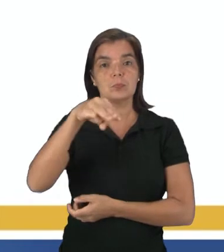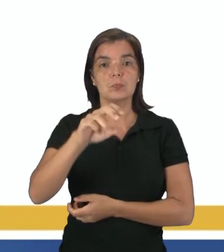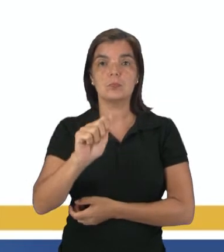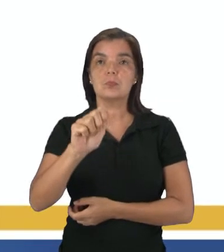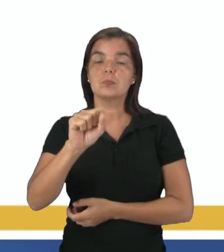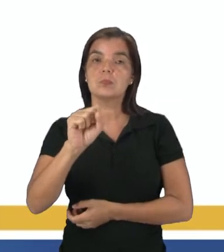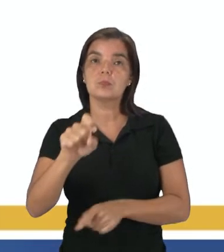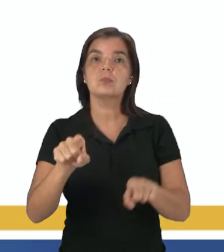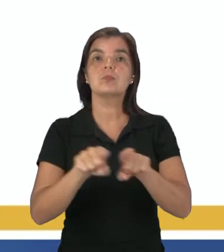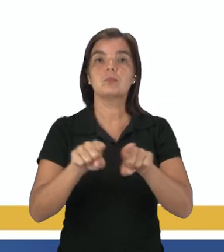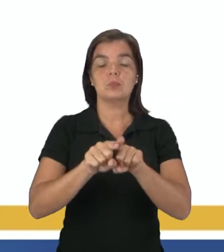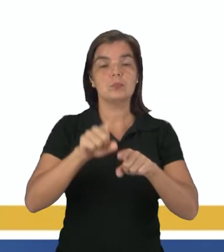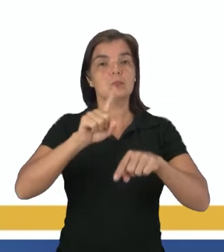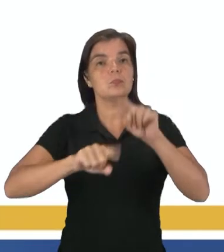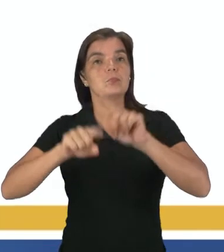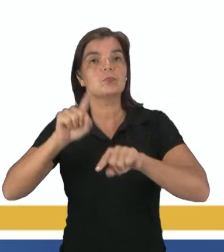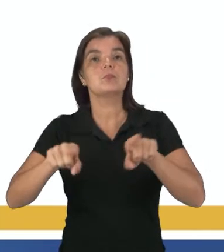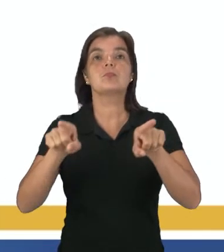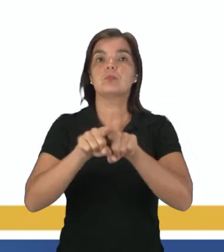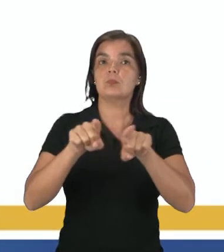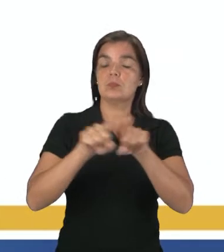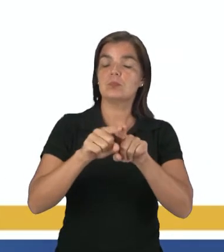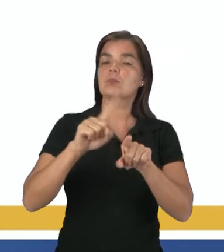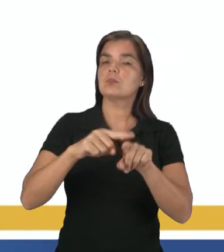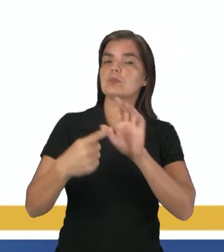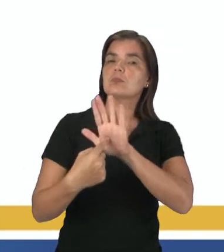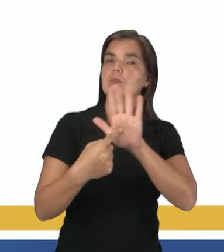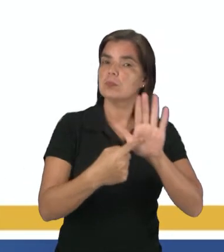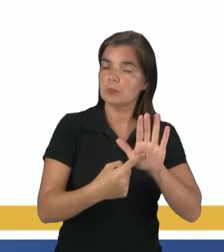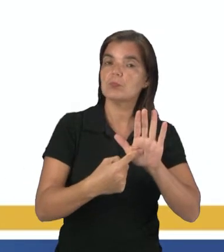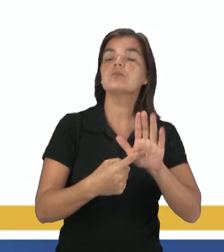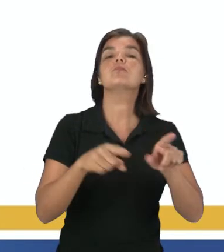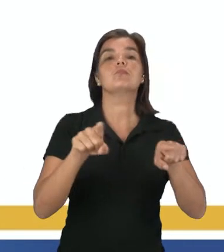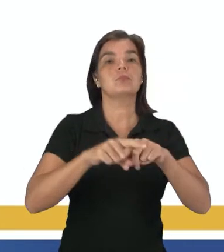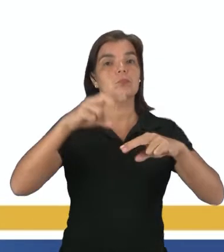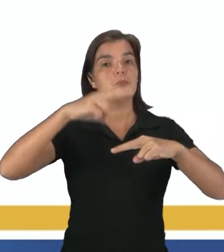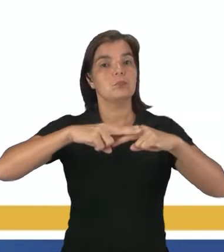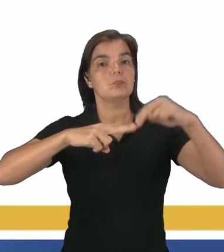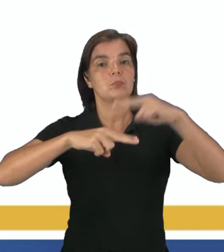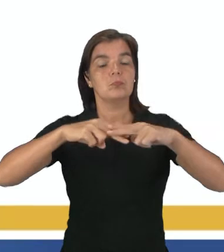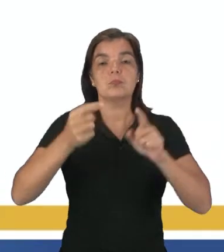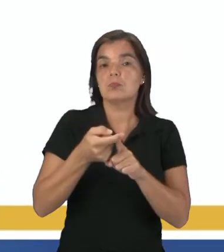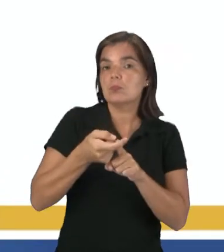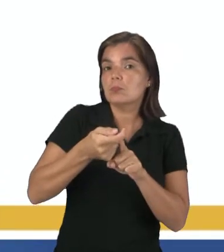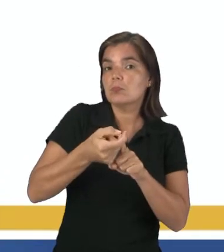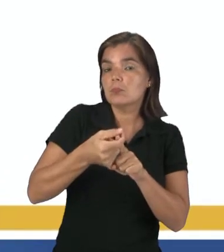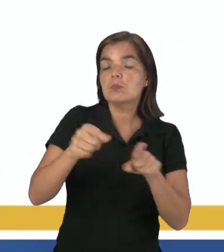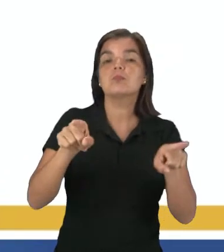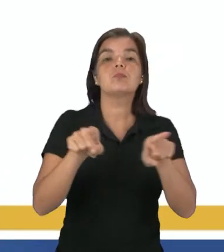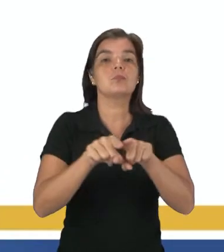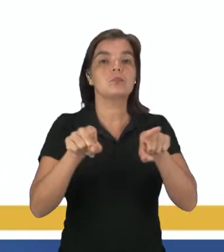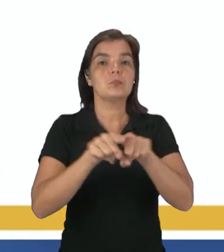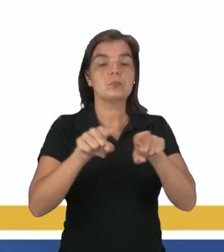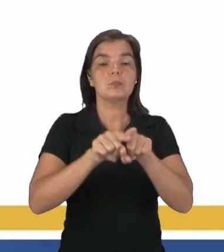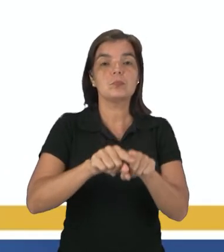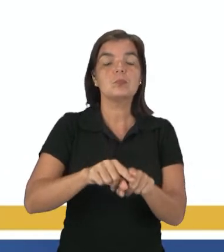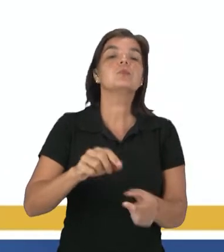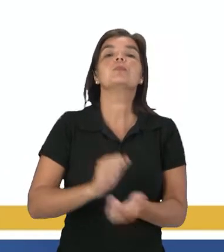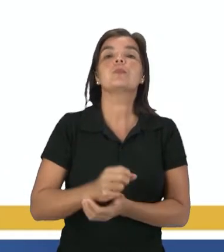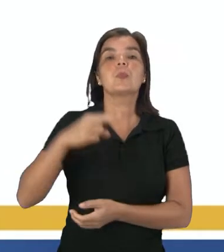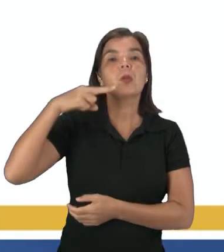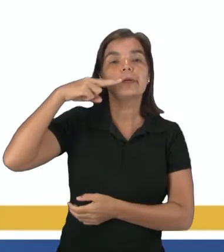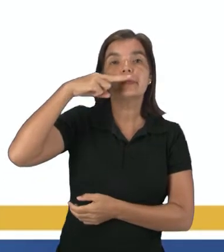Temos a biomassa, que vem de matéria orgânica, até citei para vocês, pode ser a cana-de-açúcar, pode ser o milho, pode ser até resíduos